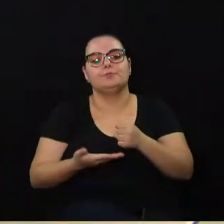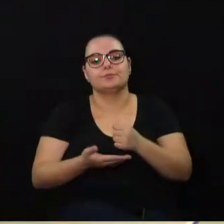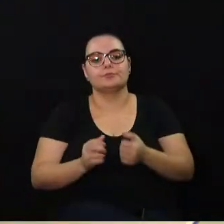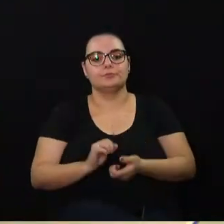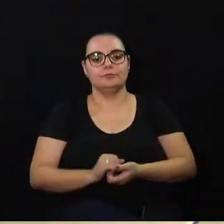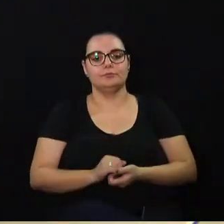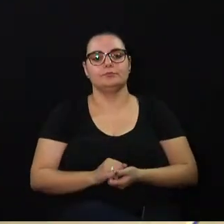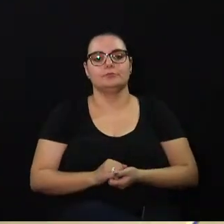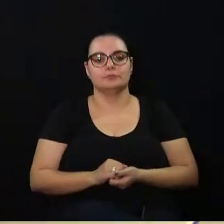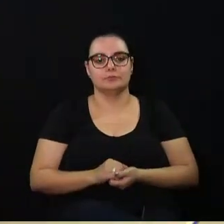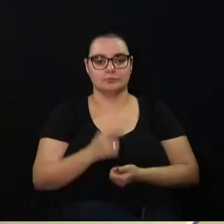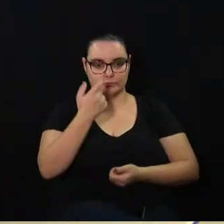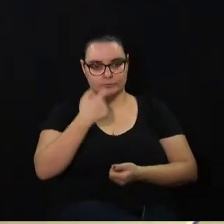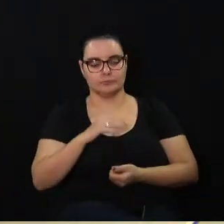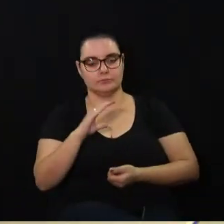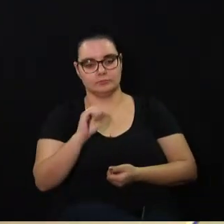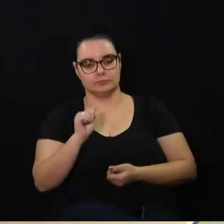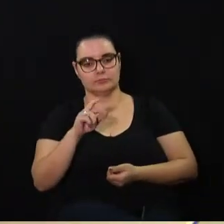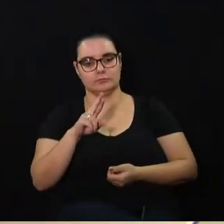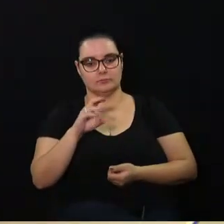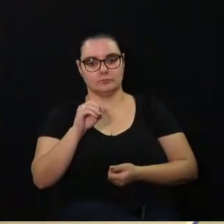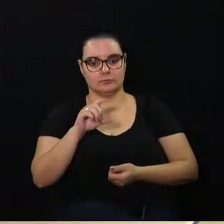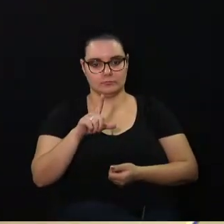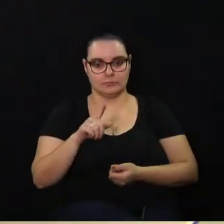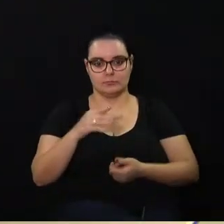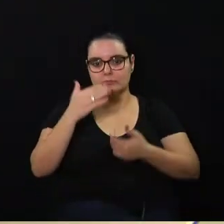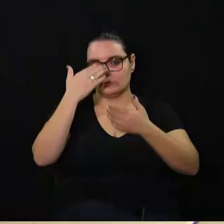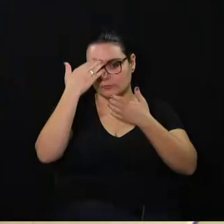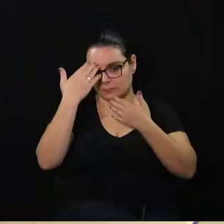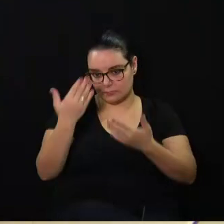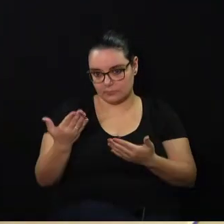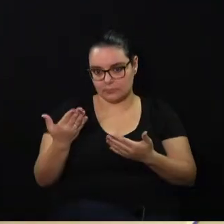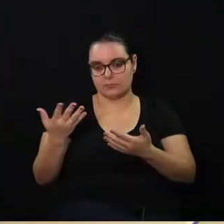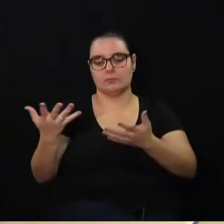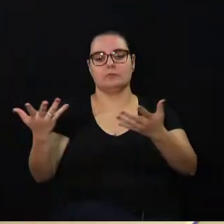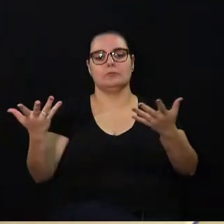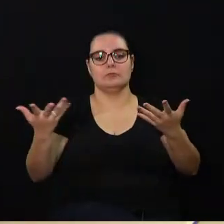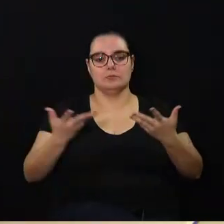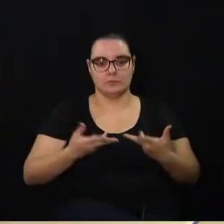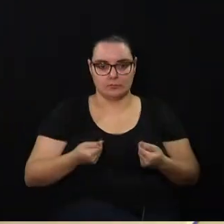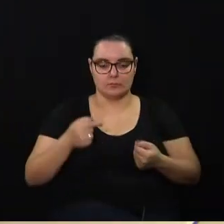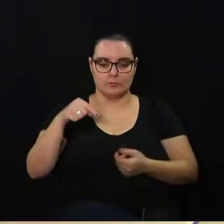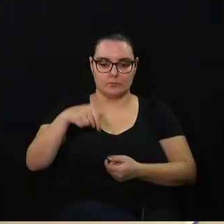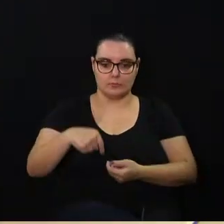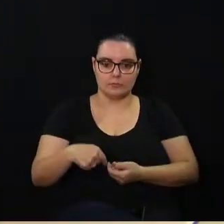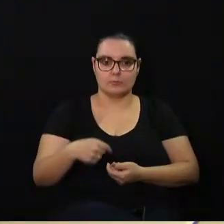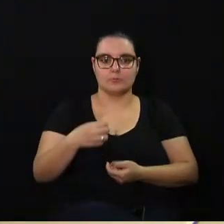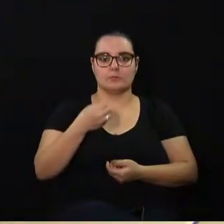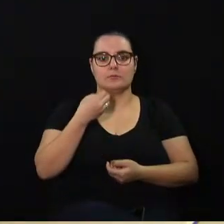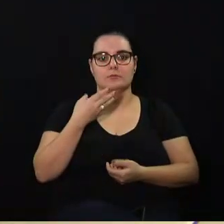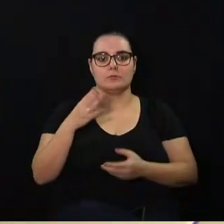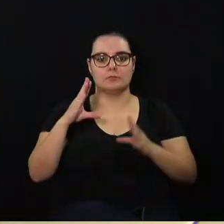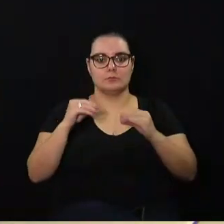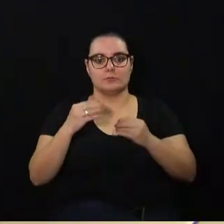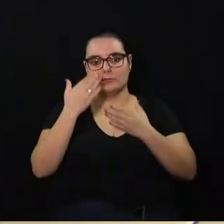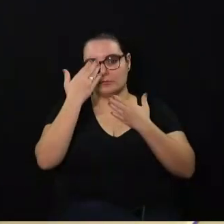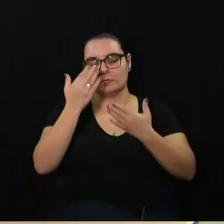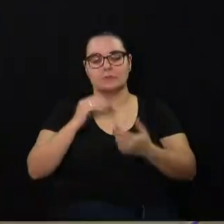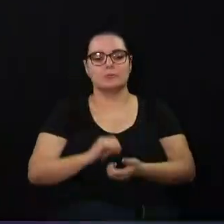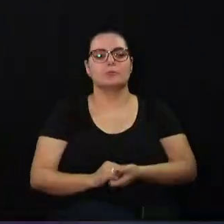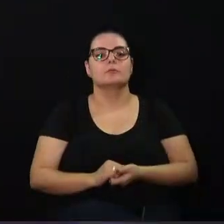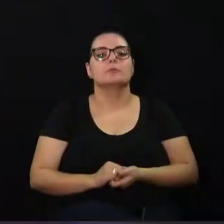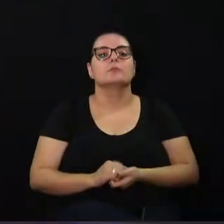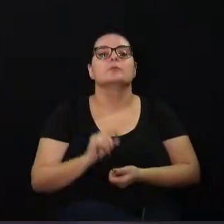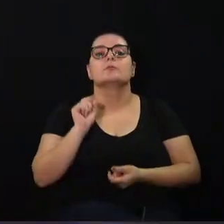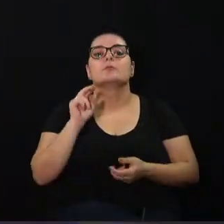eu sou carol tão boa noite obrigado por pela presença de todo o mundo o que são essas habilidades